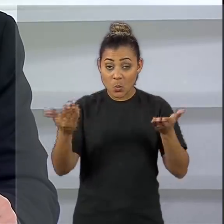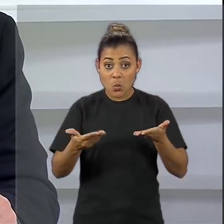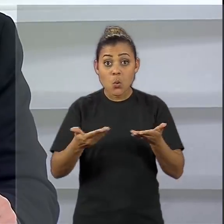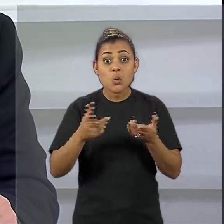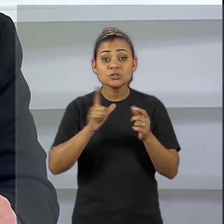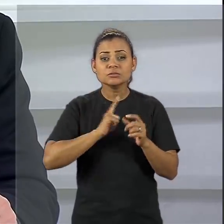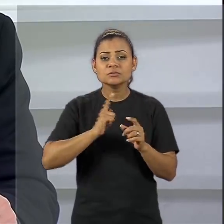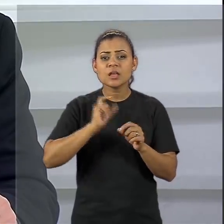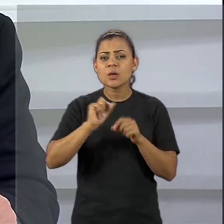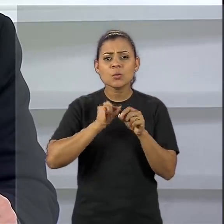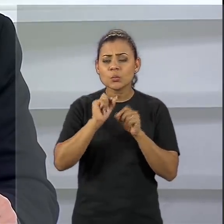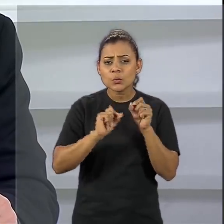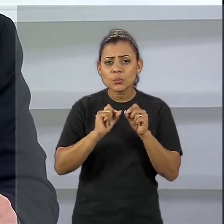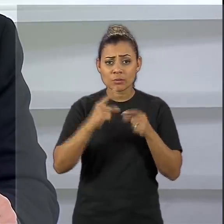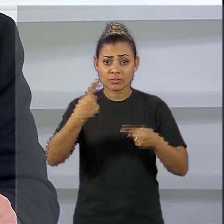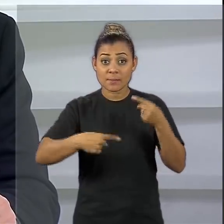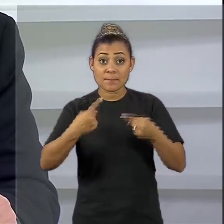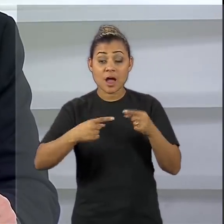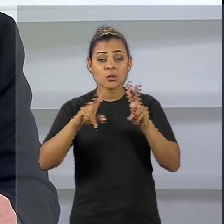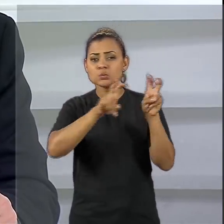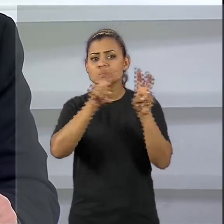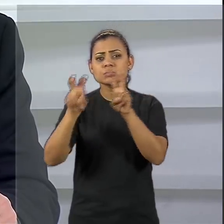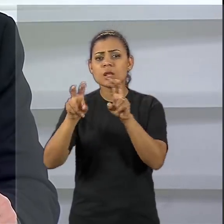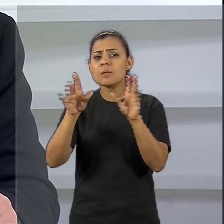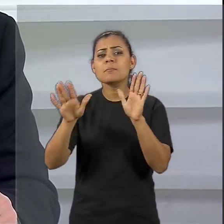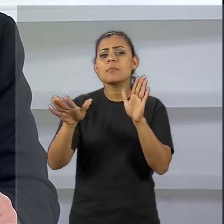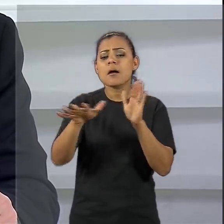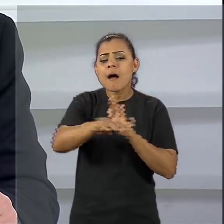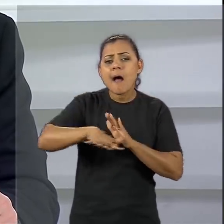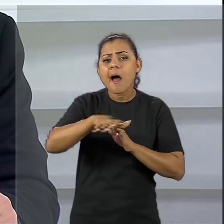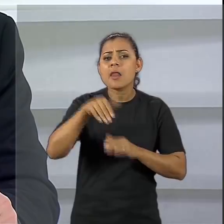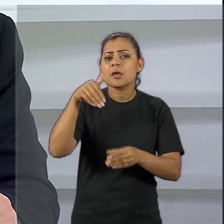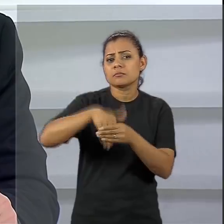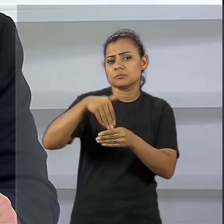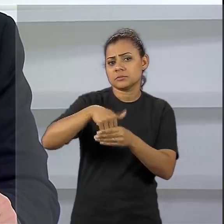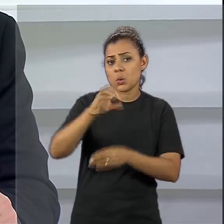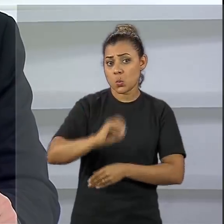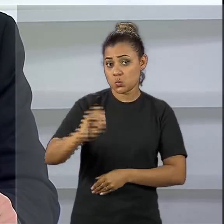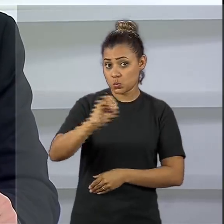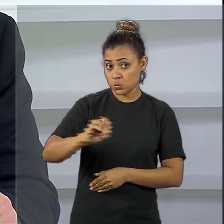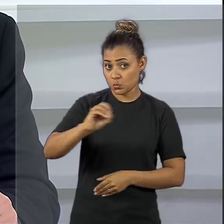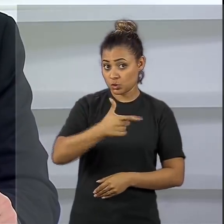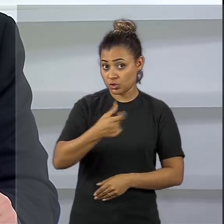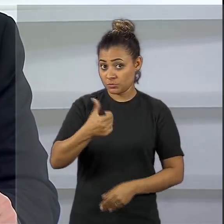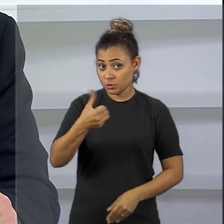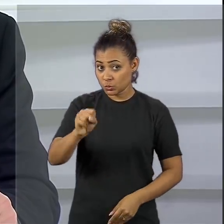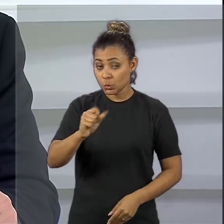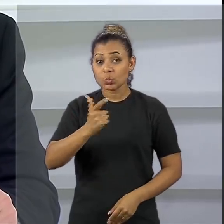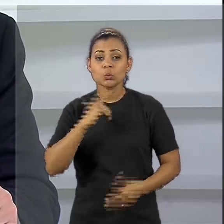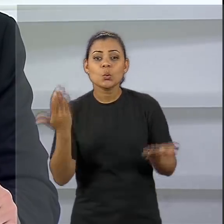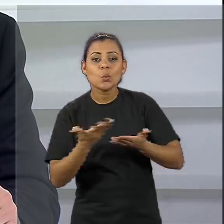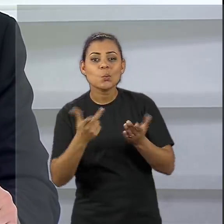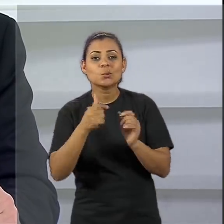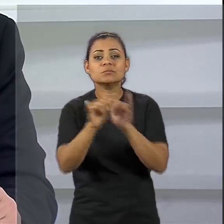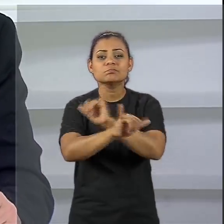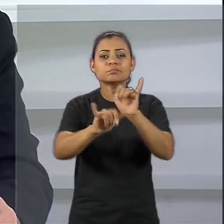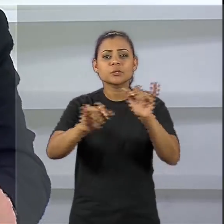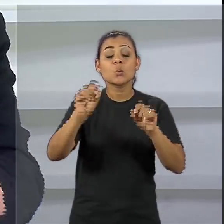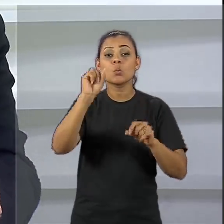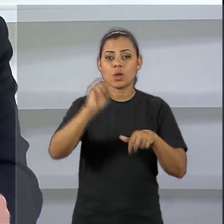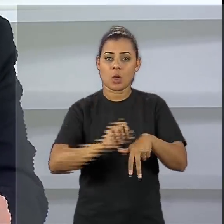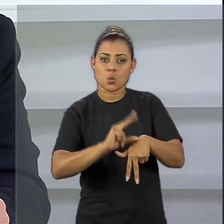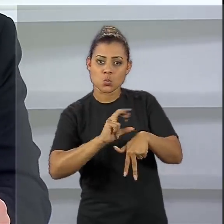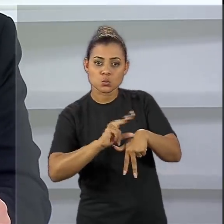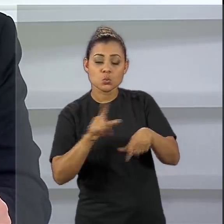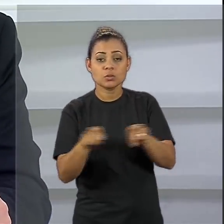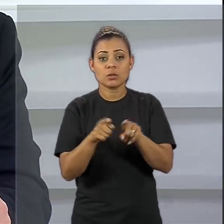teremos um debate sobre os possíveis cenários para as eleições de outubro. Estamos no ar em todo o país pela TV Cultura, pelas